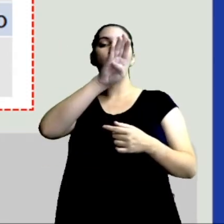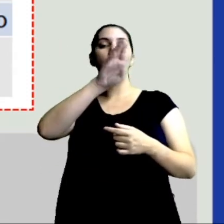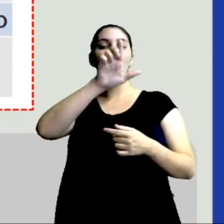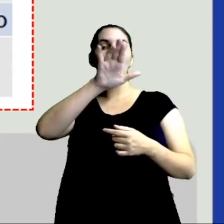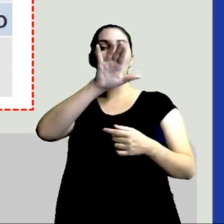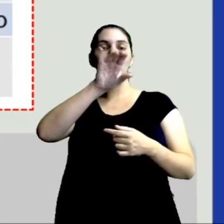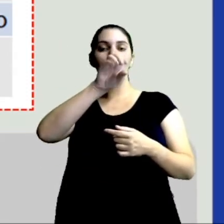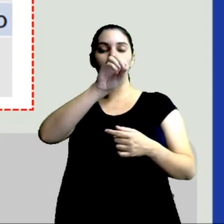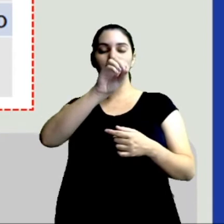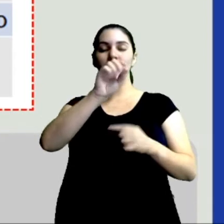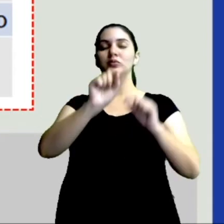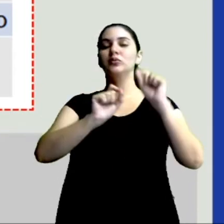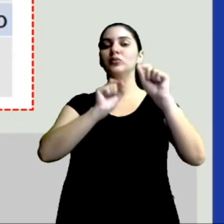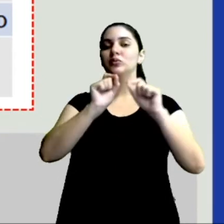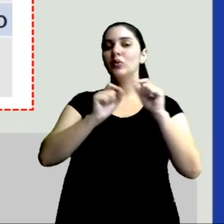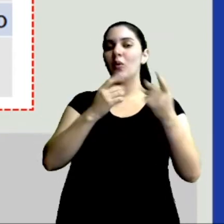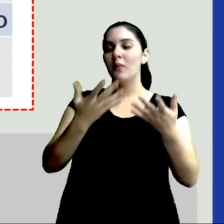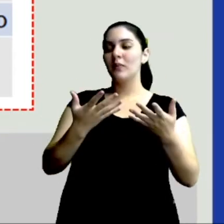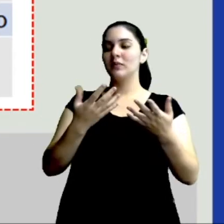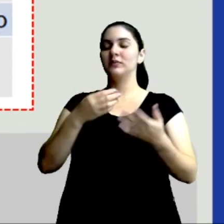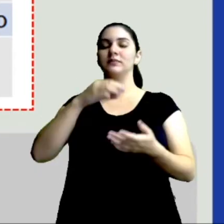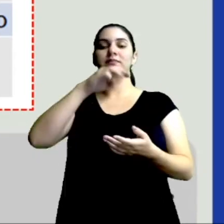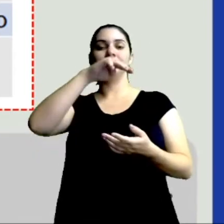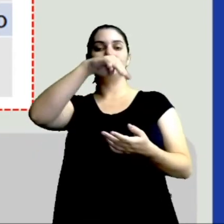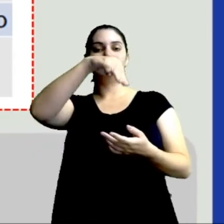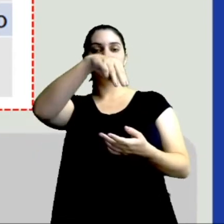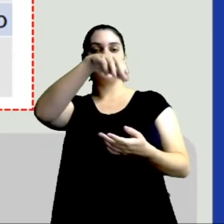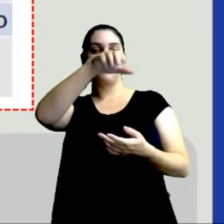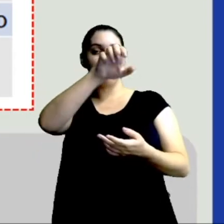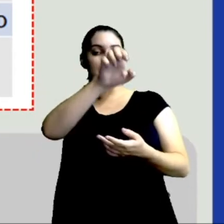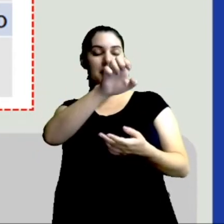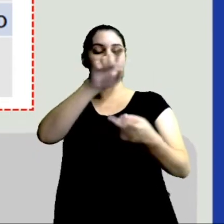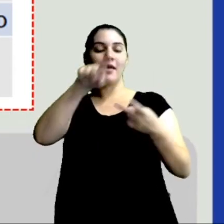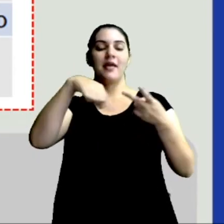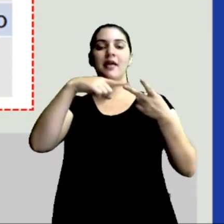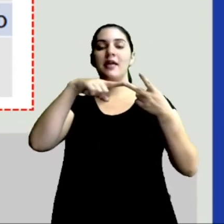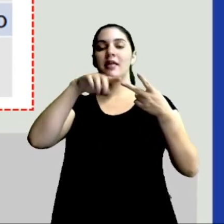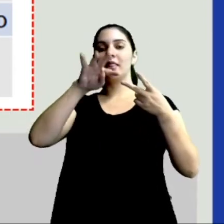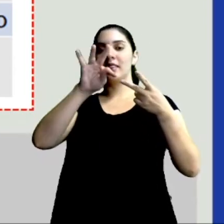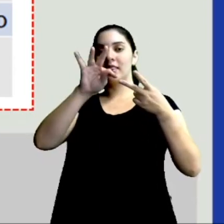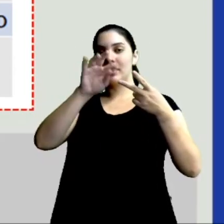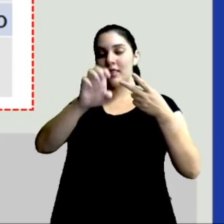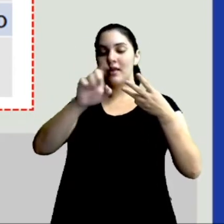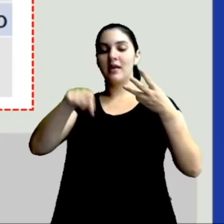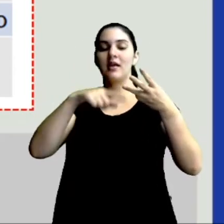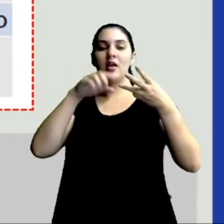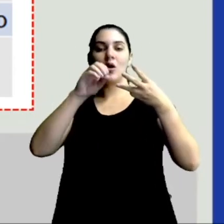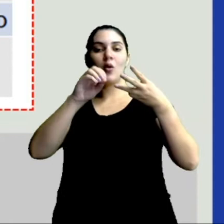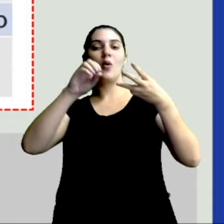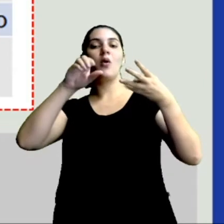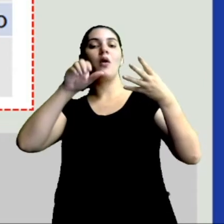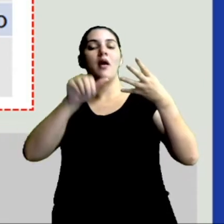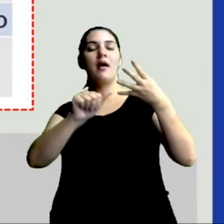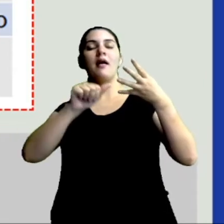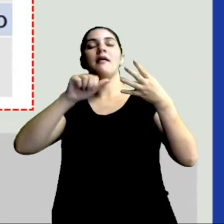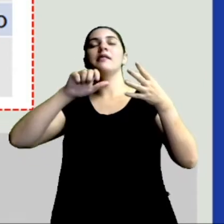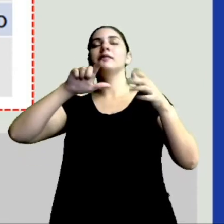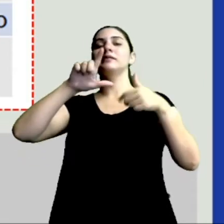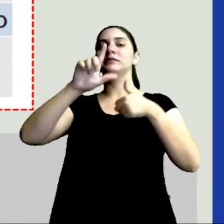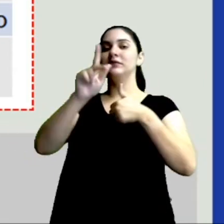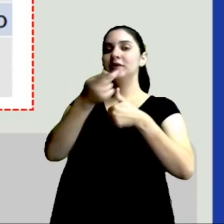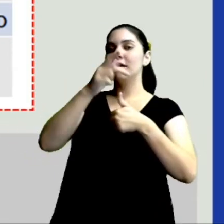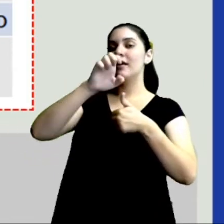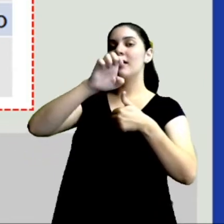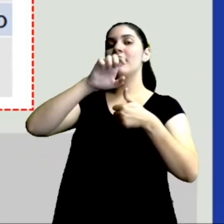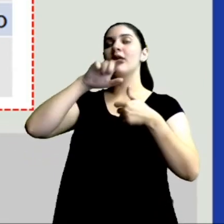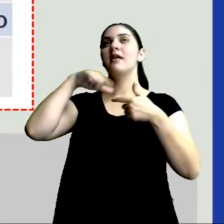átonos são me, te, né? O, a, lhe, se,